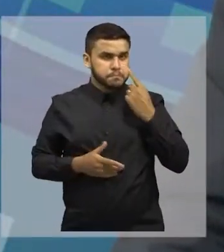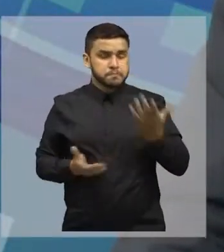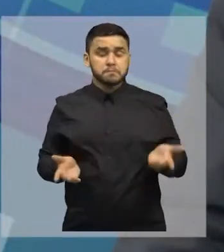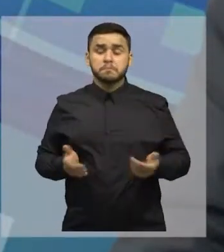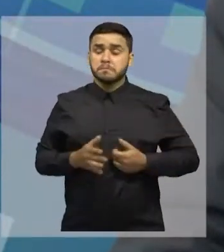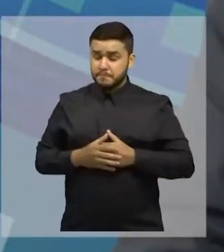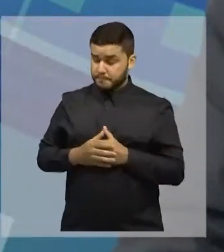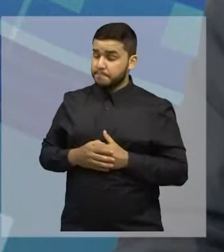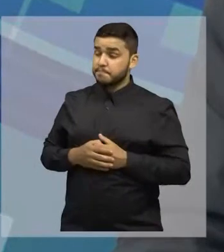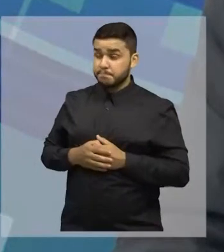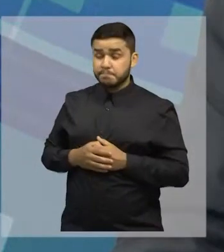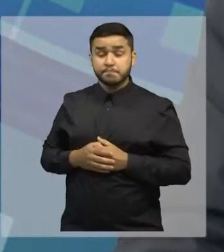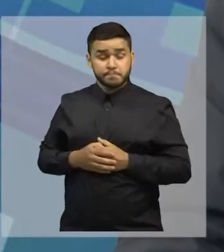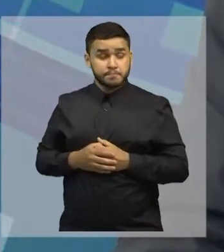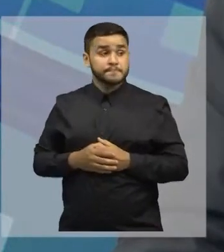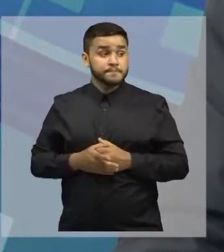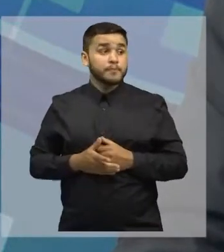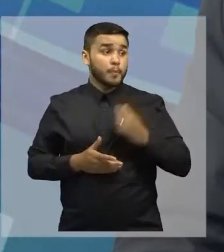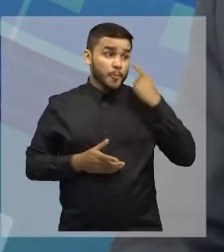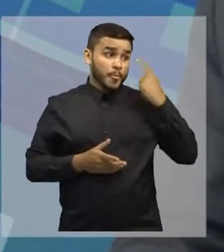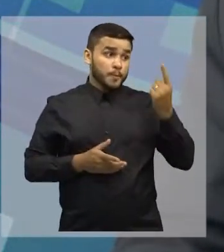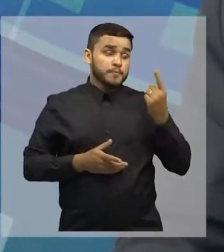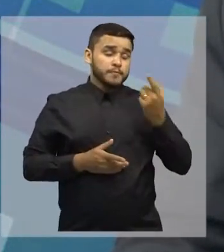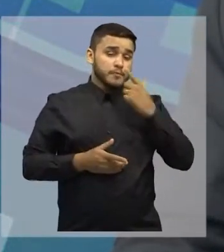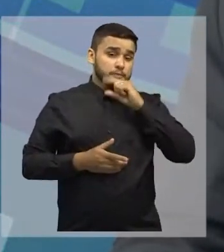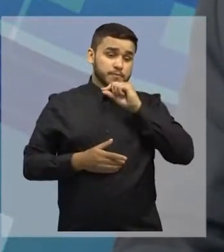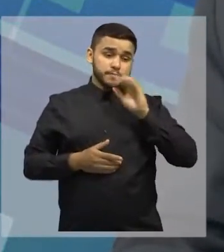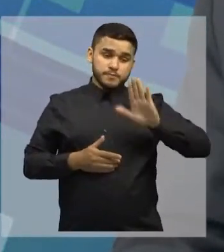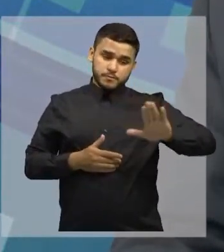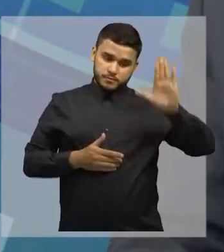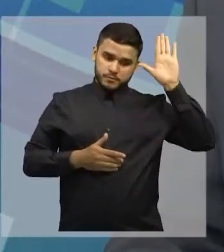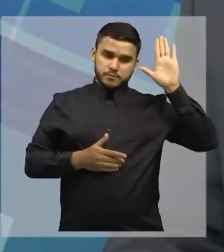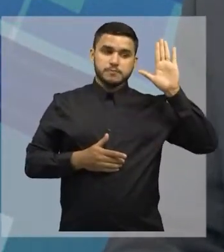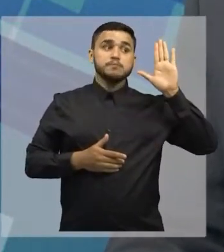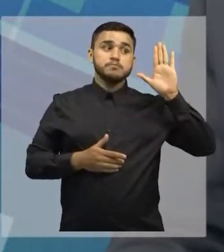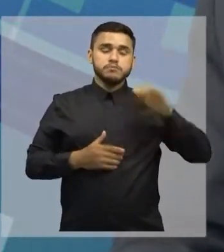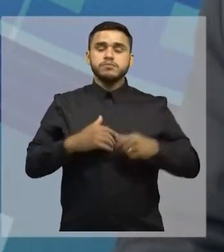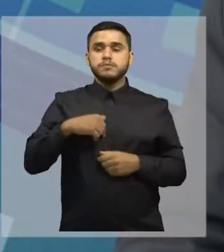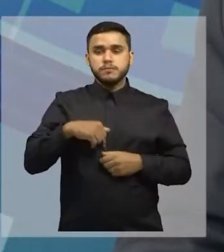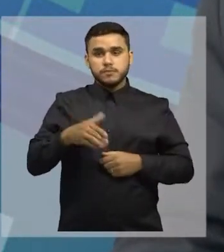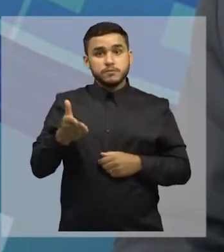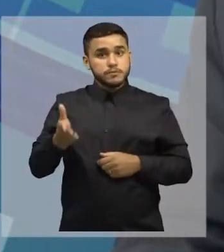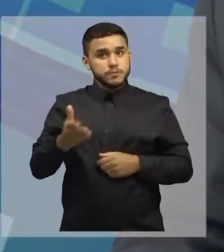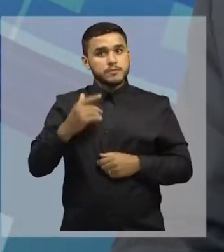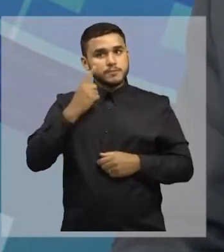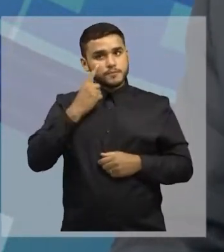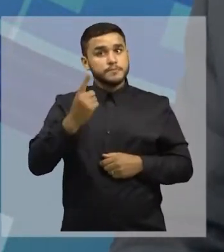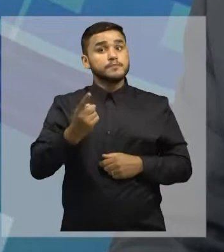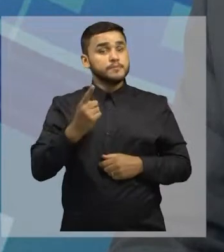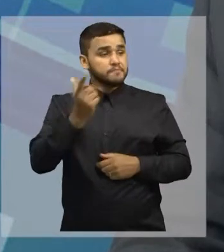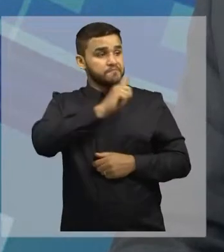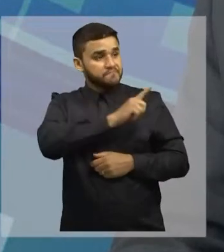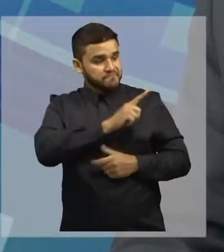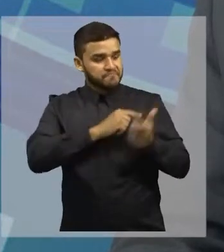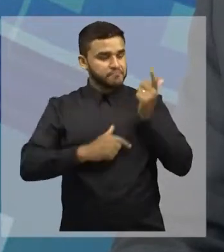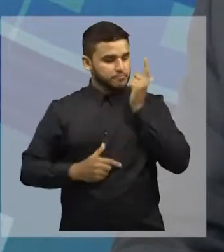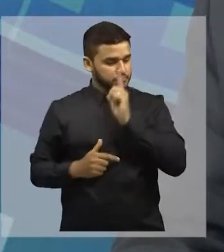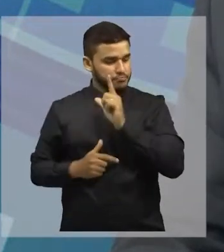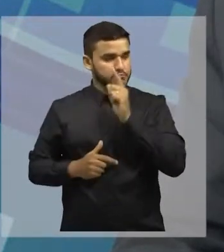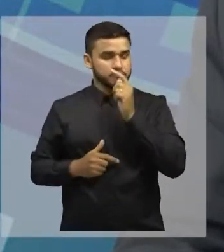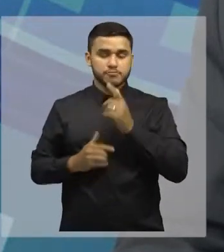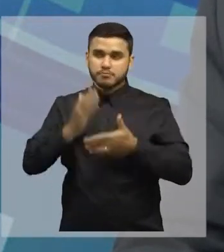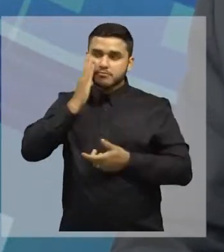E aí a gente tem um candidato que se apoia nisso e que tradicionalmente vem conseguindo formar aí um capital político forte,